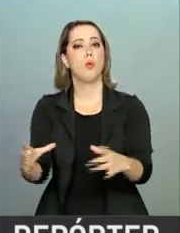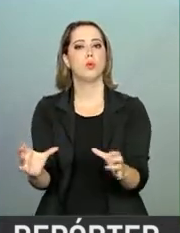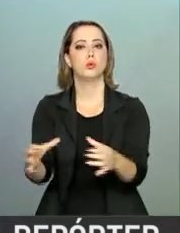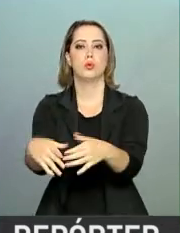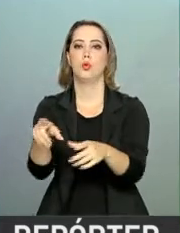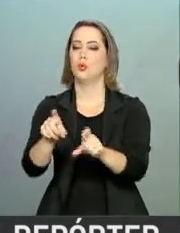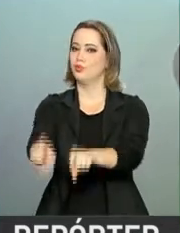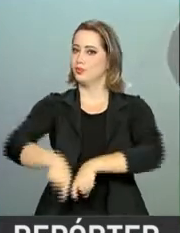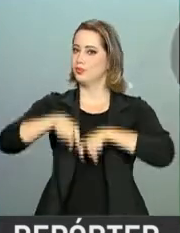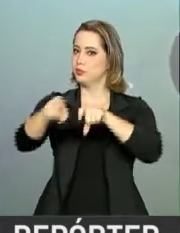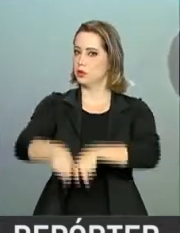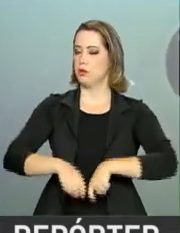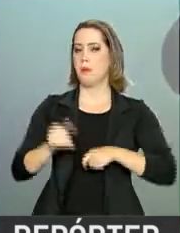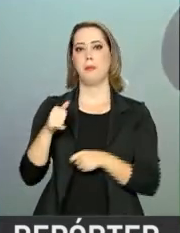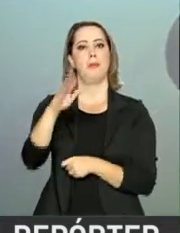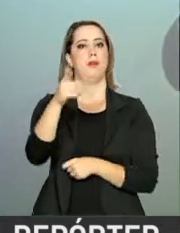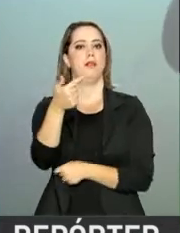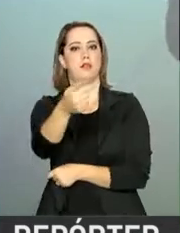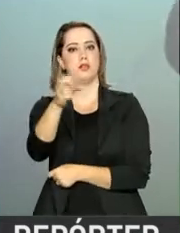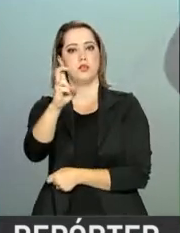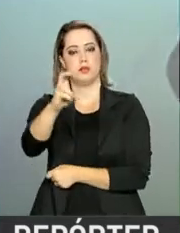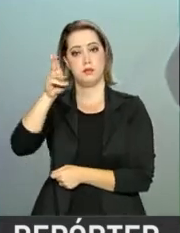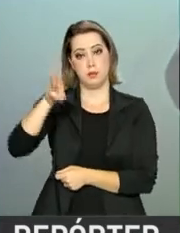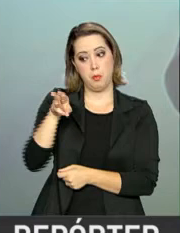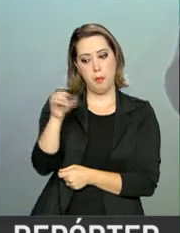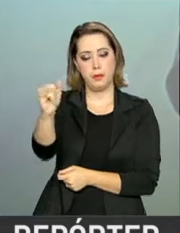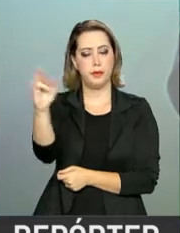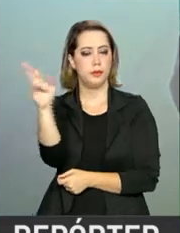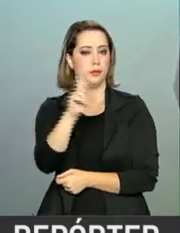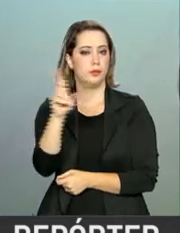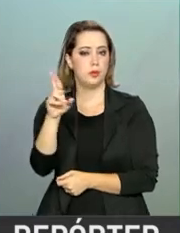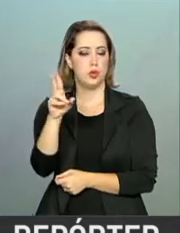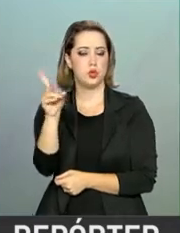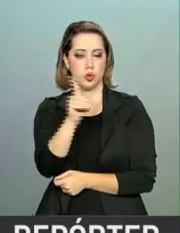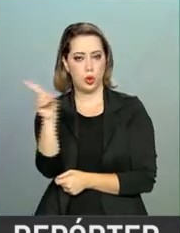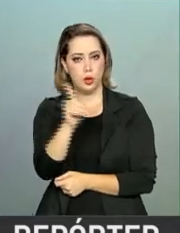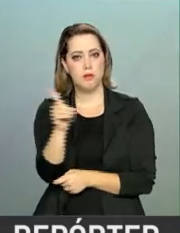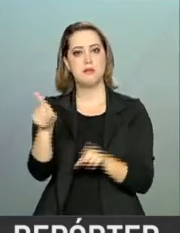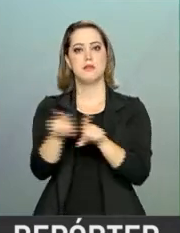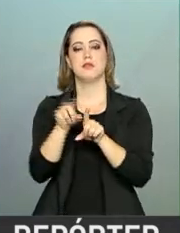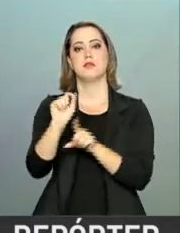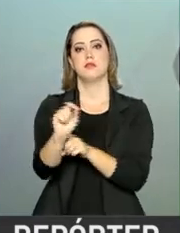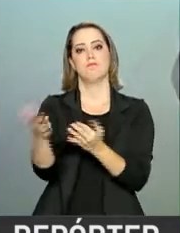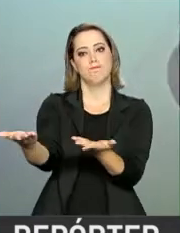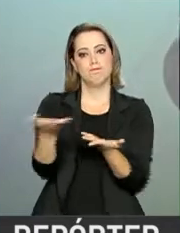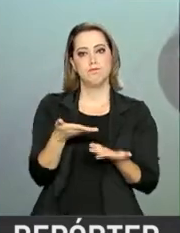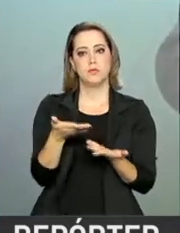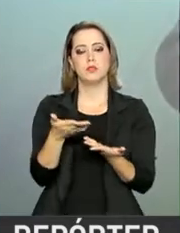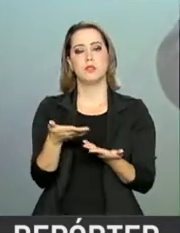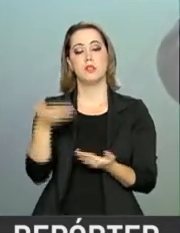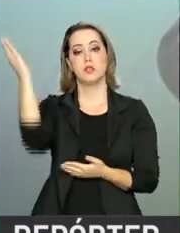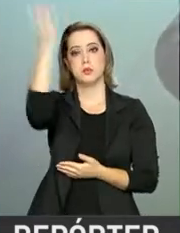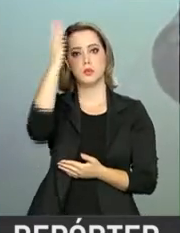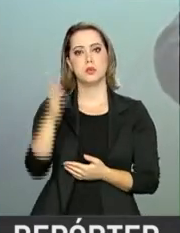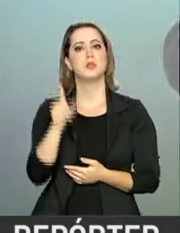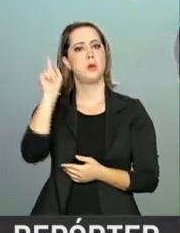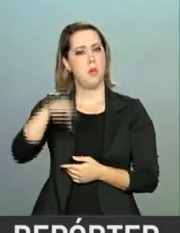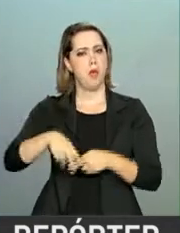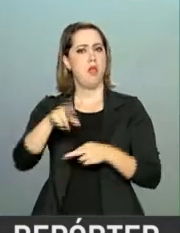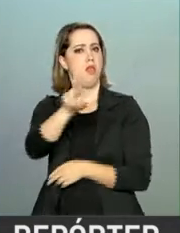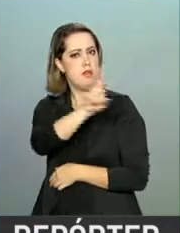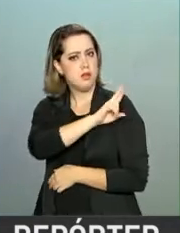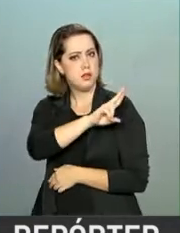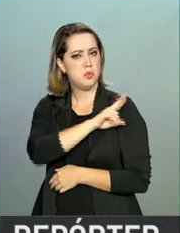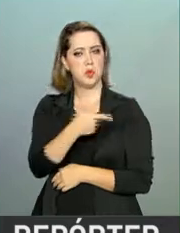bilhões de dólares e agricultura traz para o país e é uma agricultura responsável agricultura que não tem